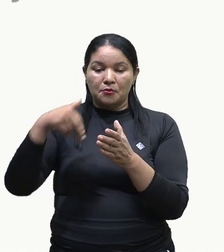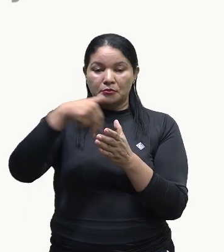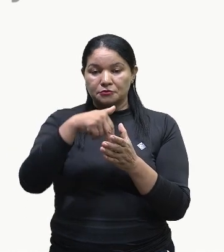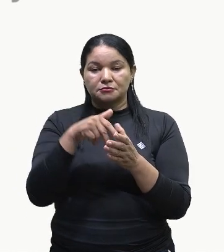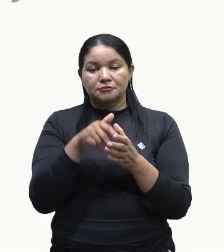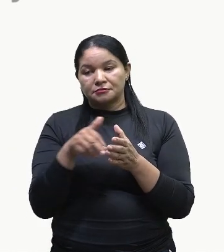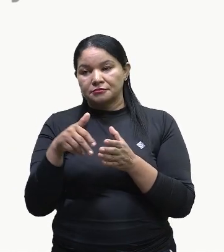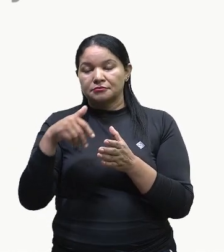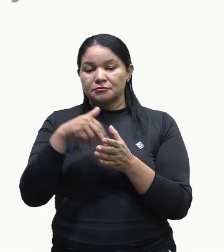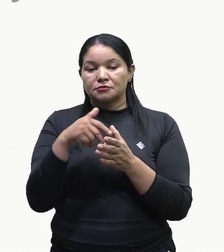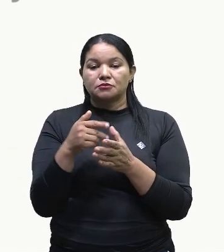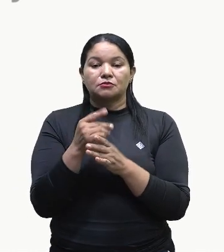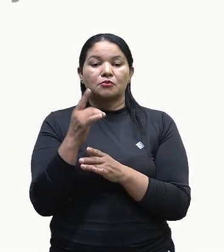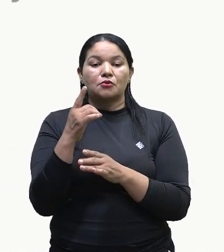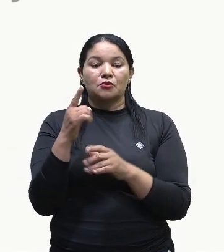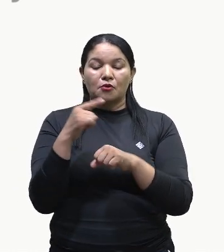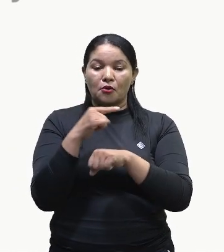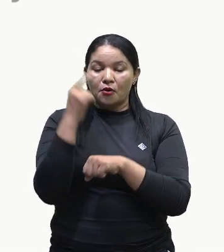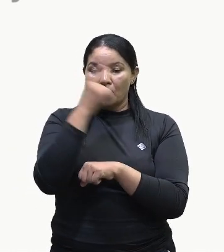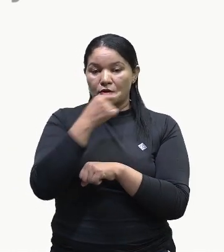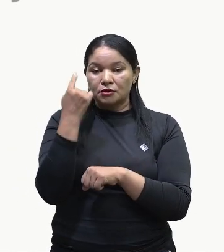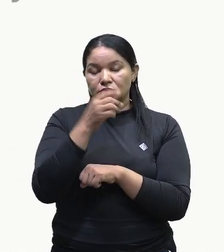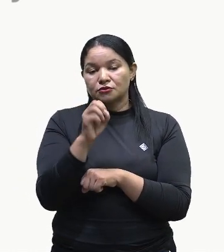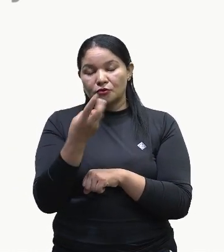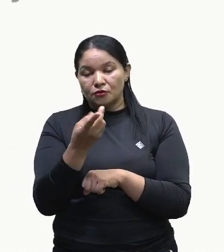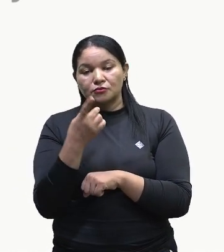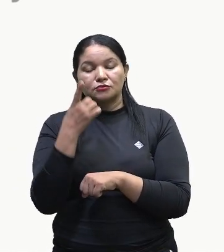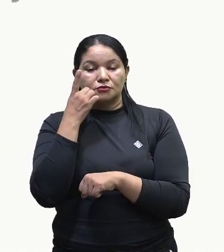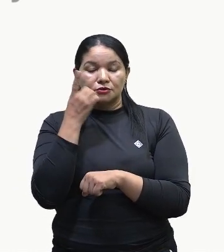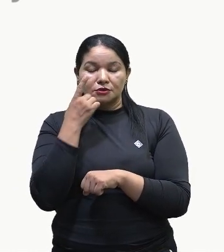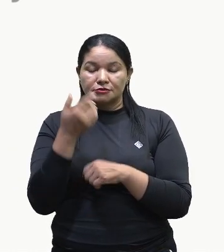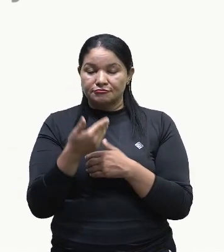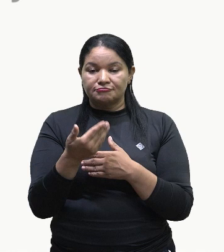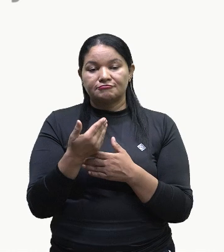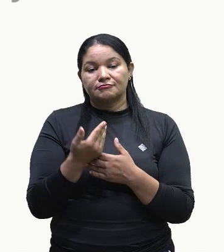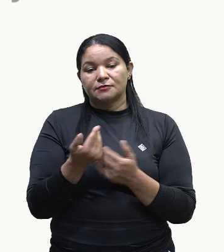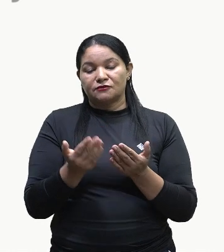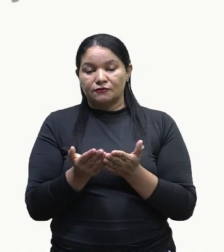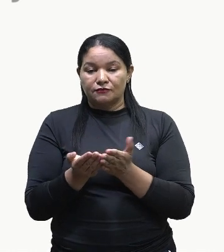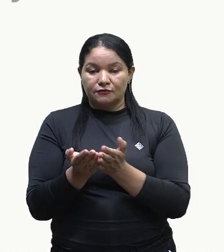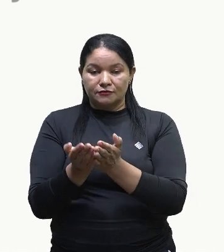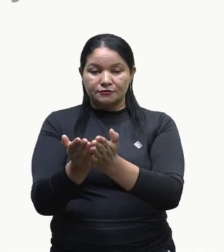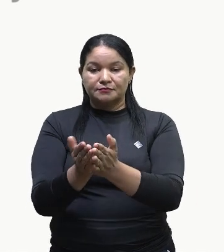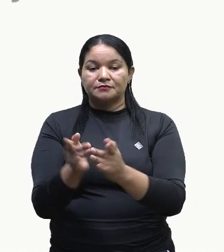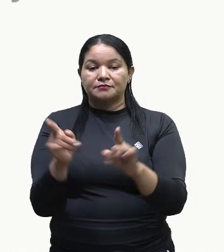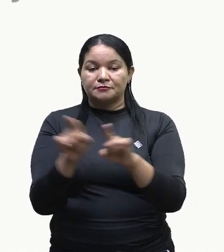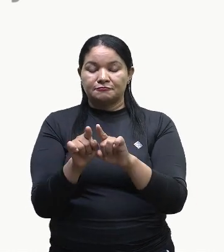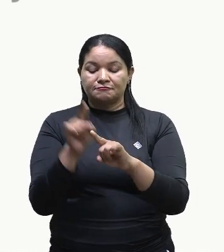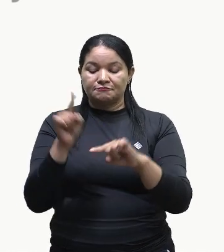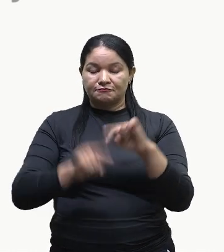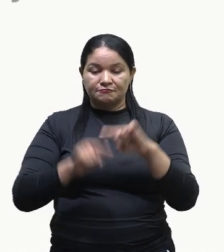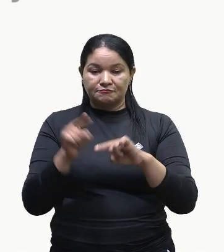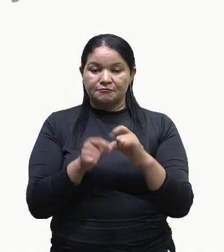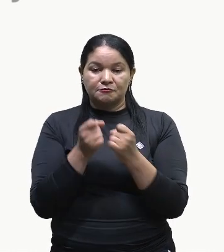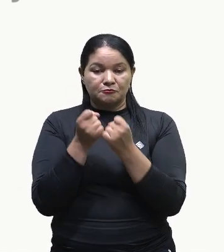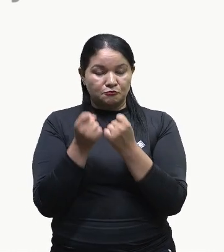mesmo por dias, né? Não só pessoas, como também cargas. E aí fazendo toda